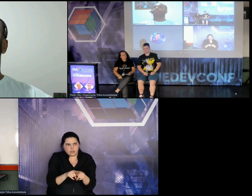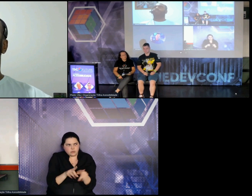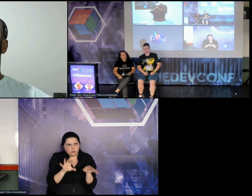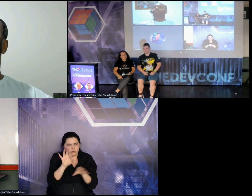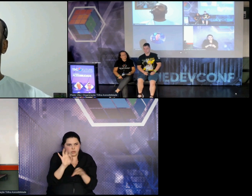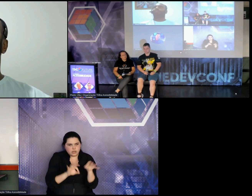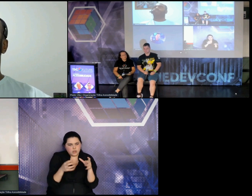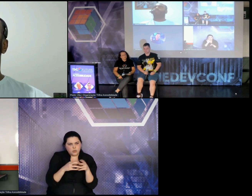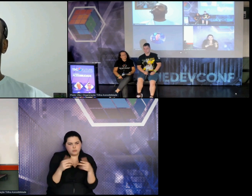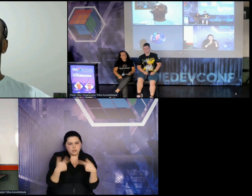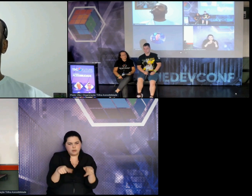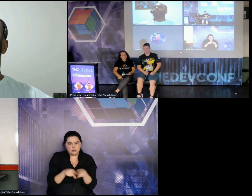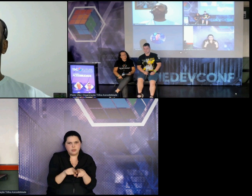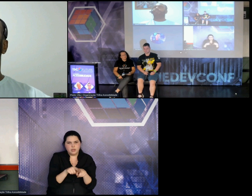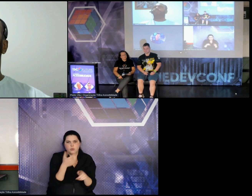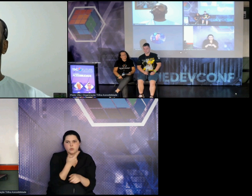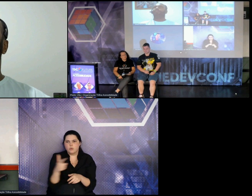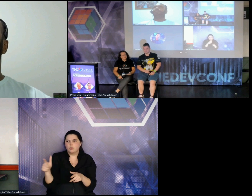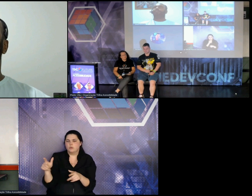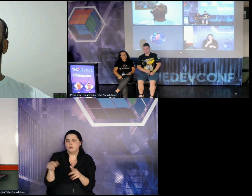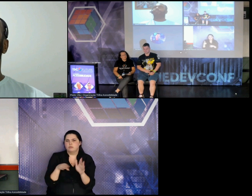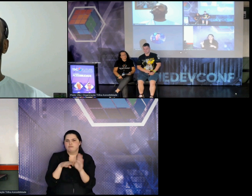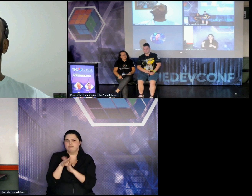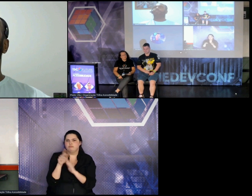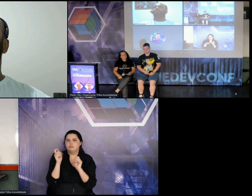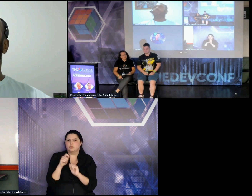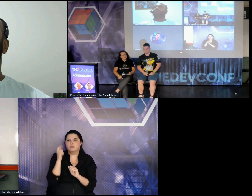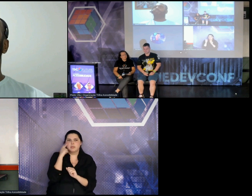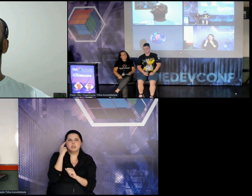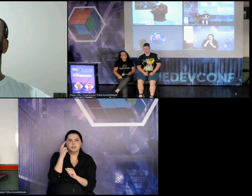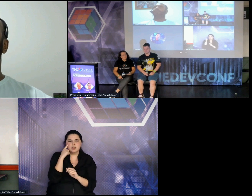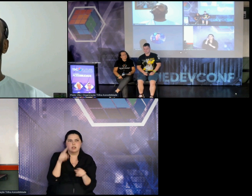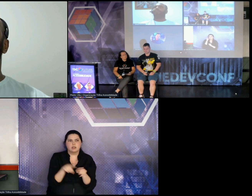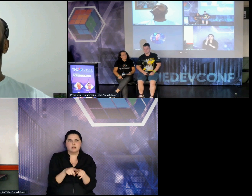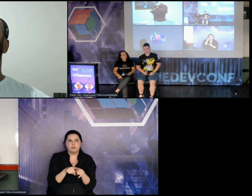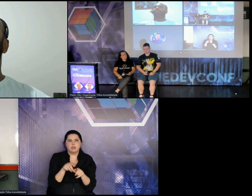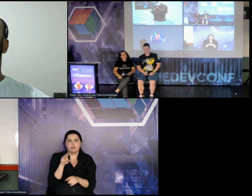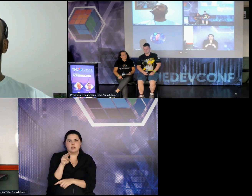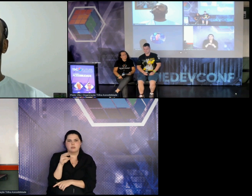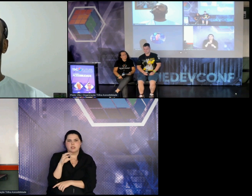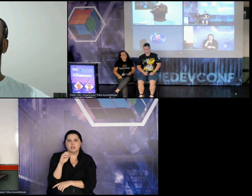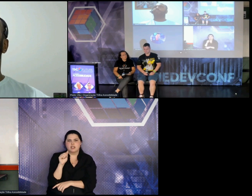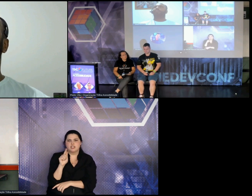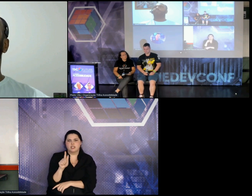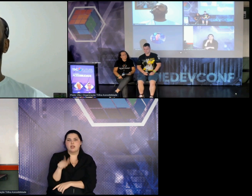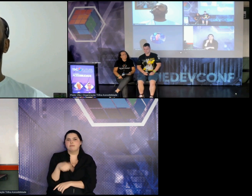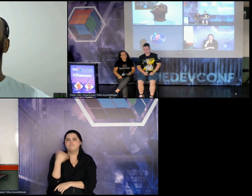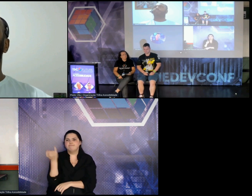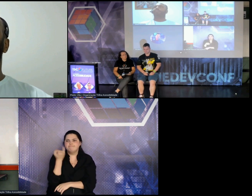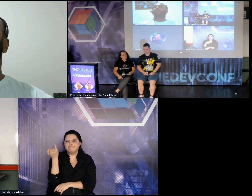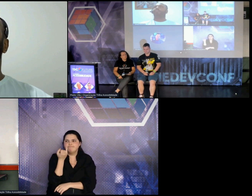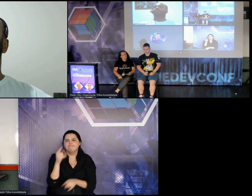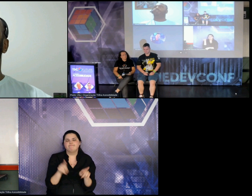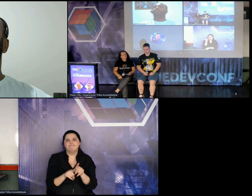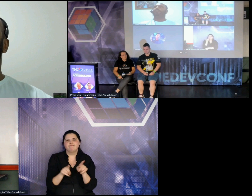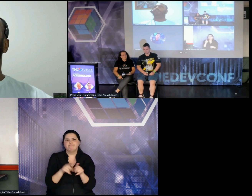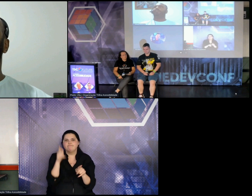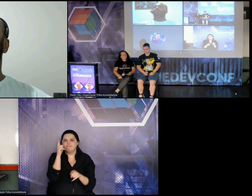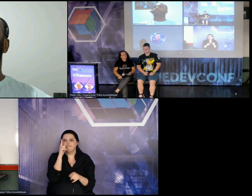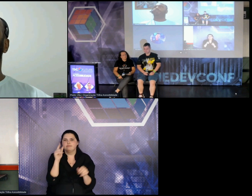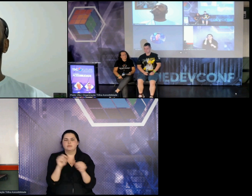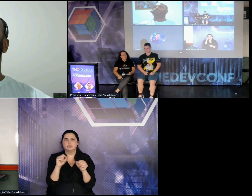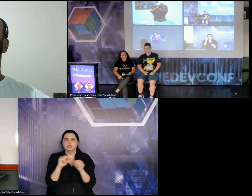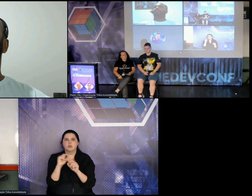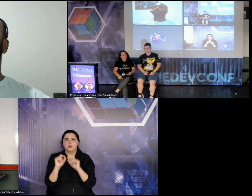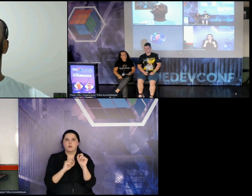equipe, existem outros indicadores que a gente pode considerar. E aí a WCAG é fundamental, porque você consegue fazer